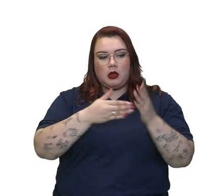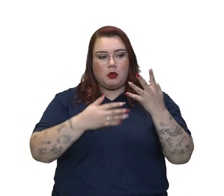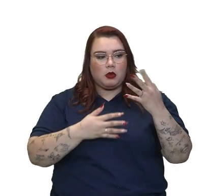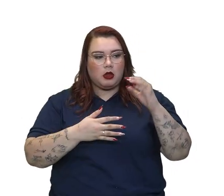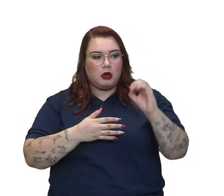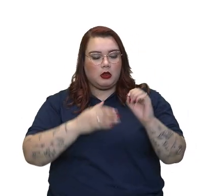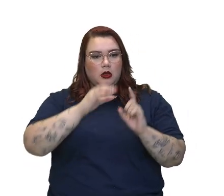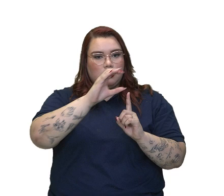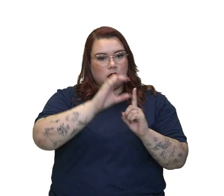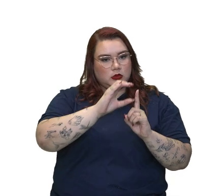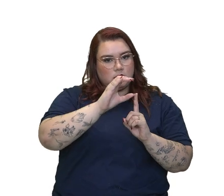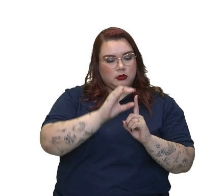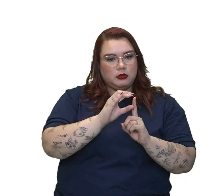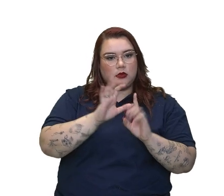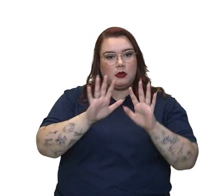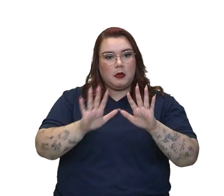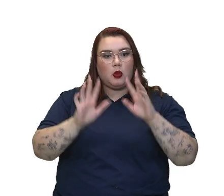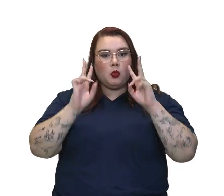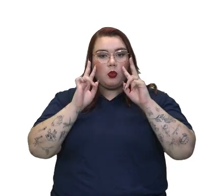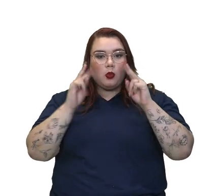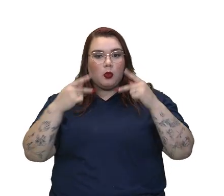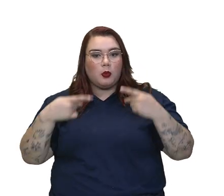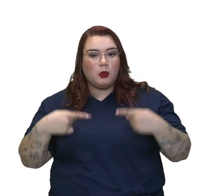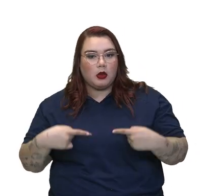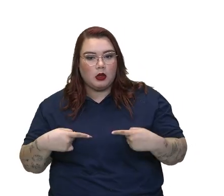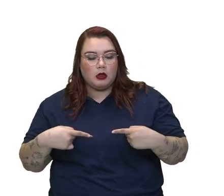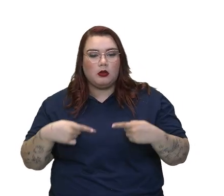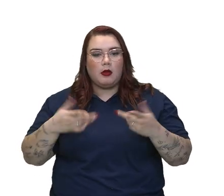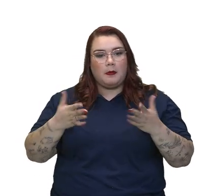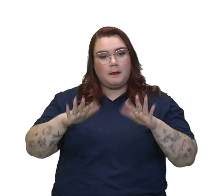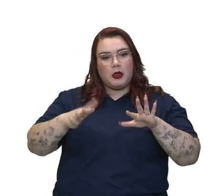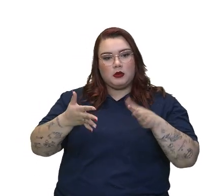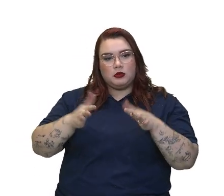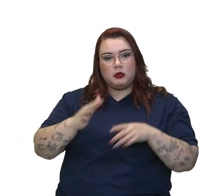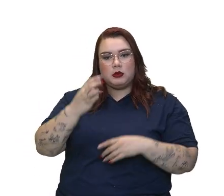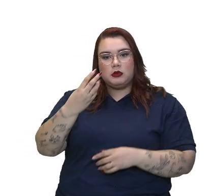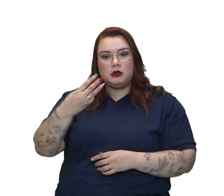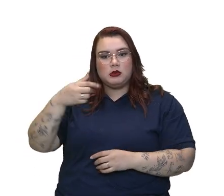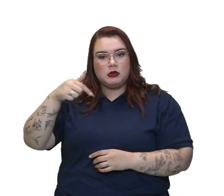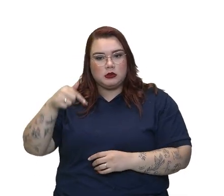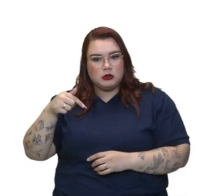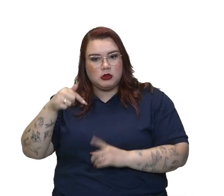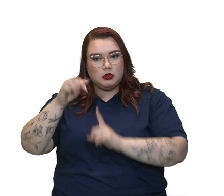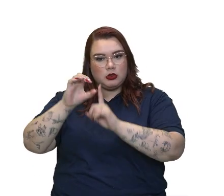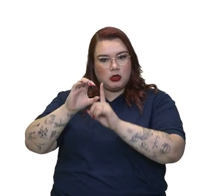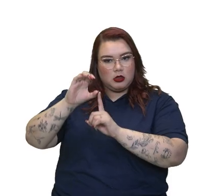Celsius. Na espécie humana, o valor é de aproximadamente 37 graus.